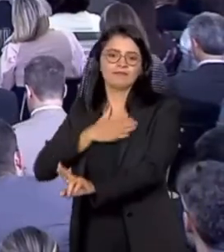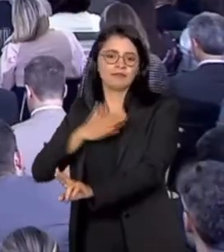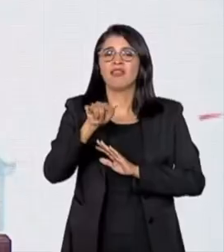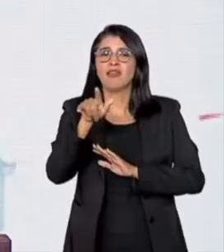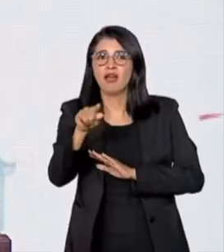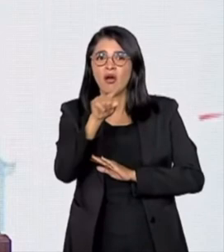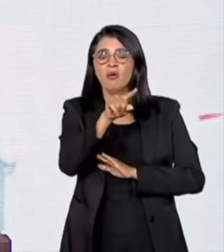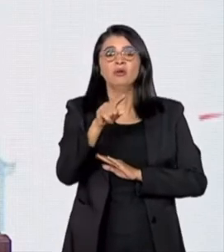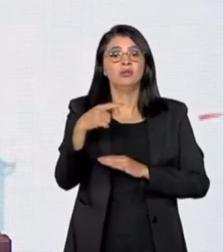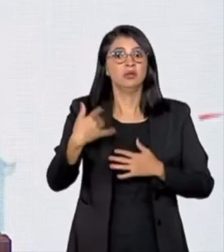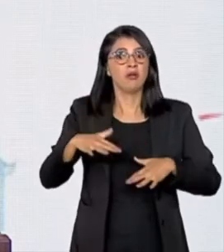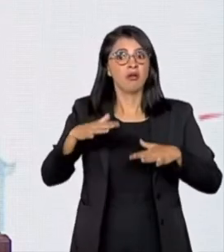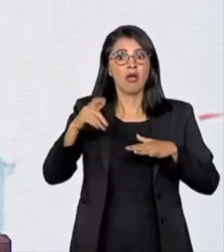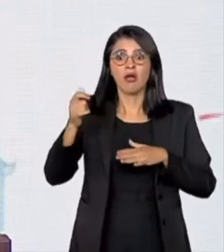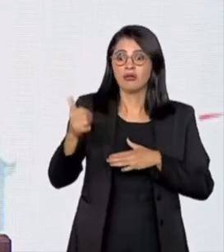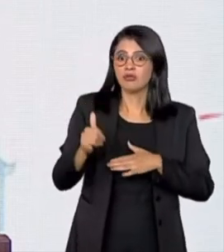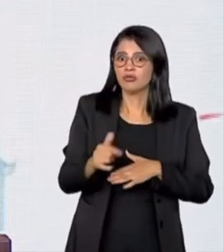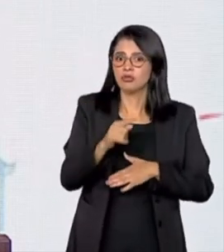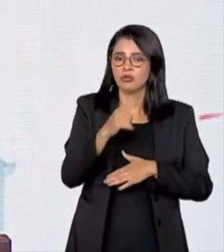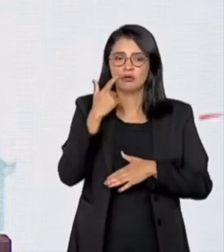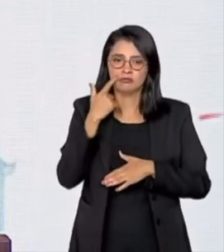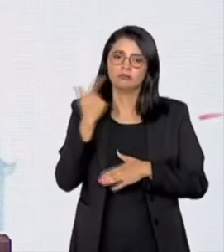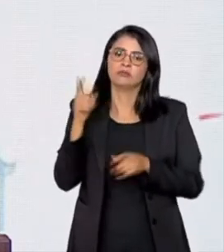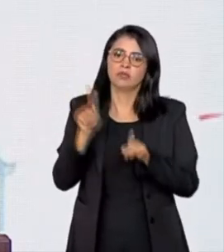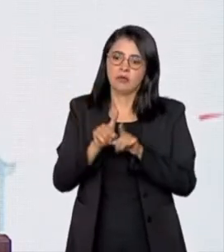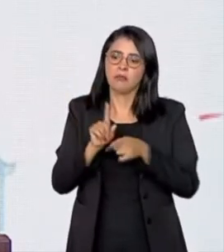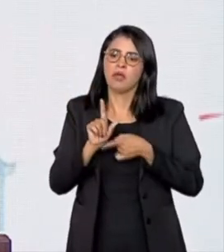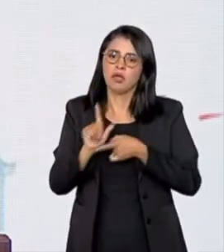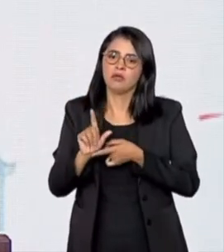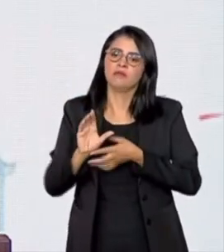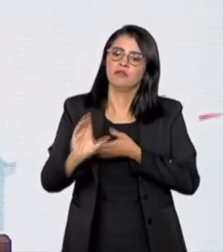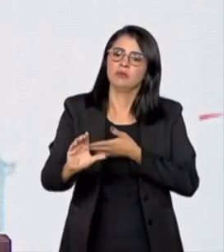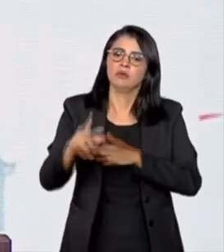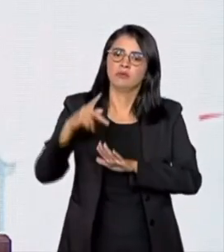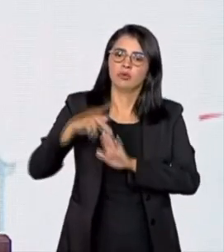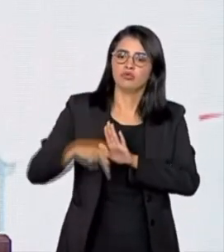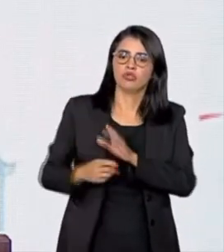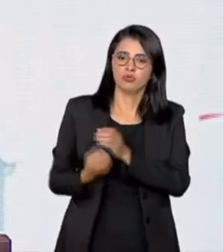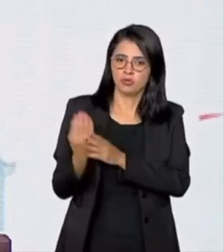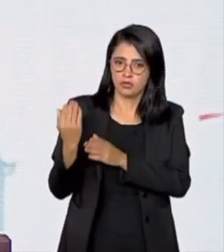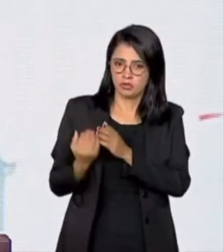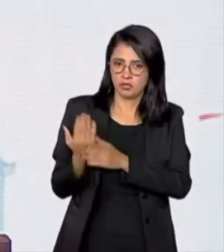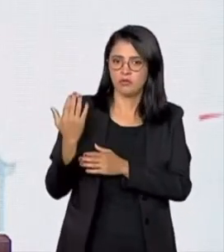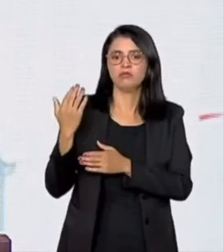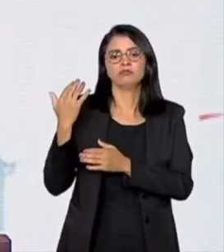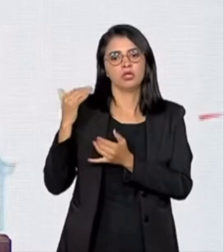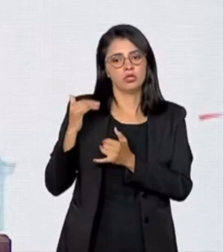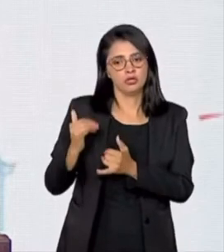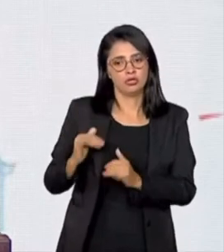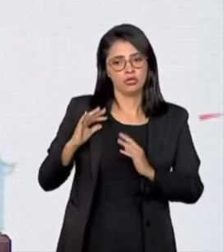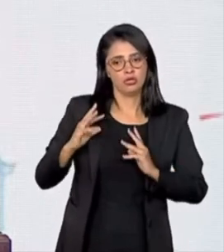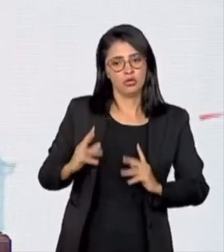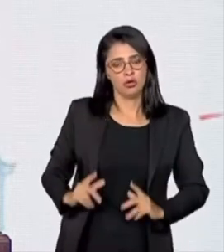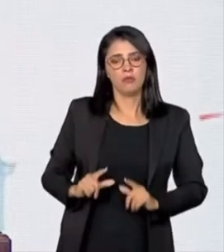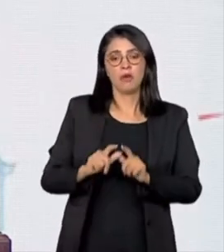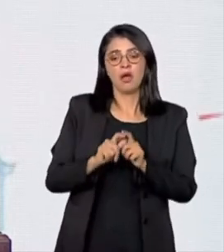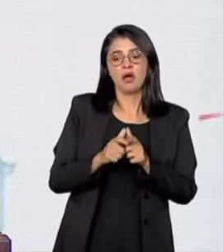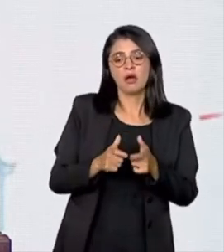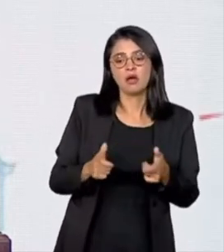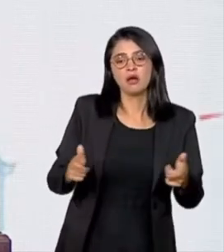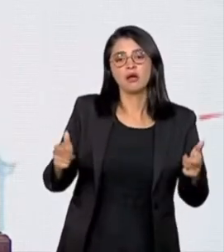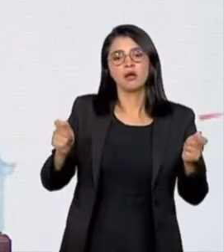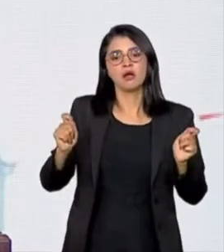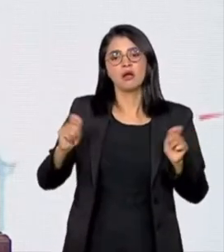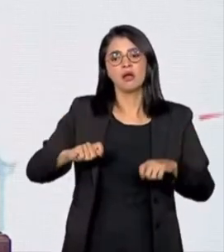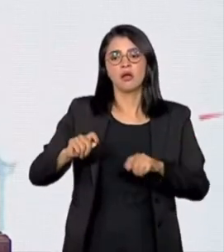de reais. Buscamos atrair investimentos em projetos de geração de energia limpa para expandir nosso